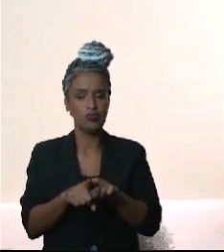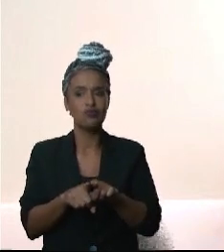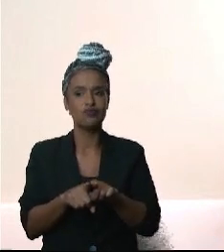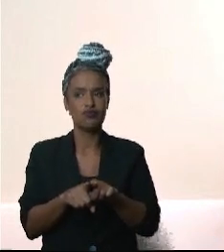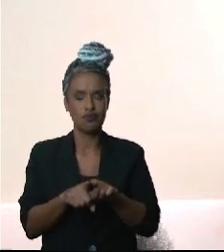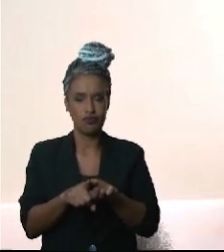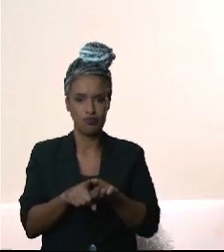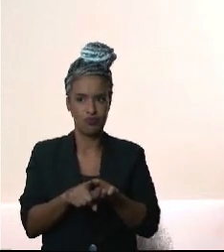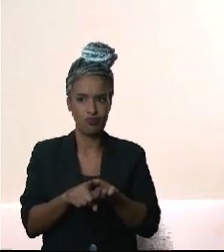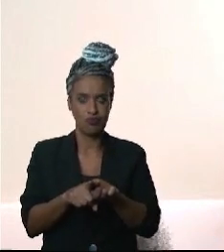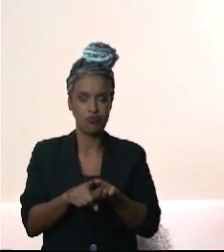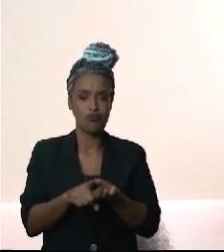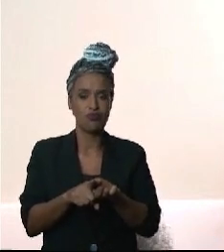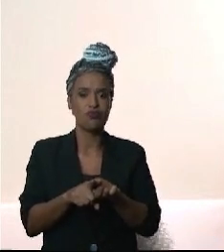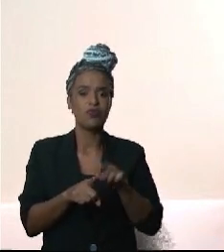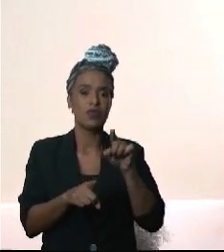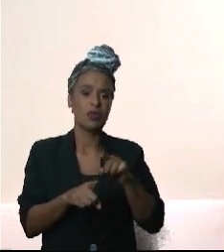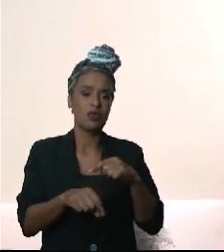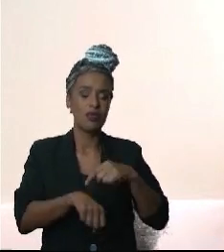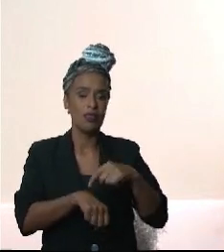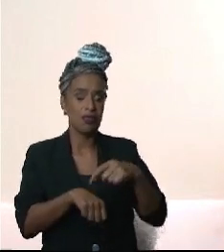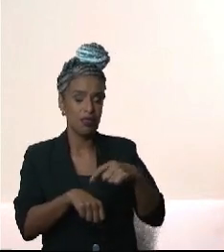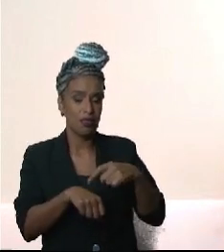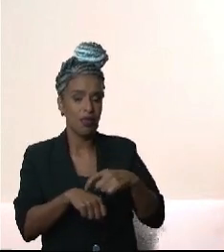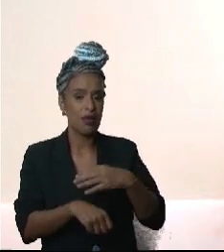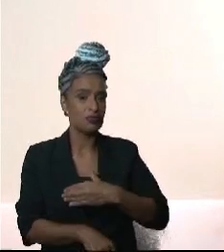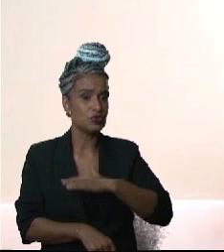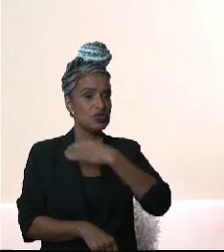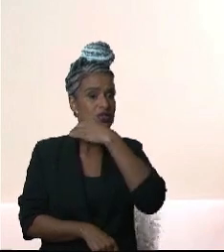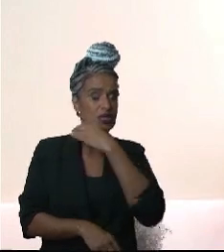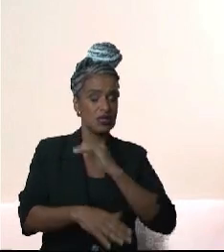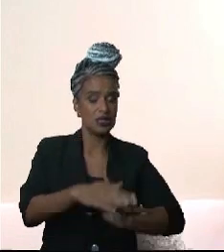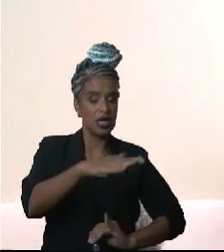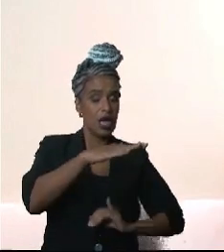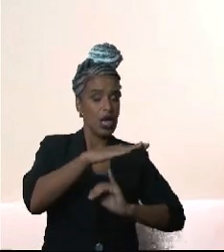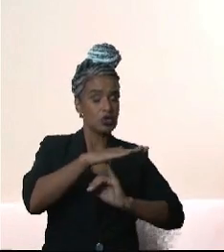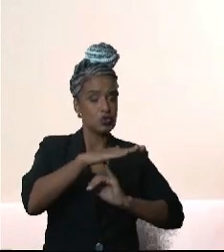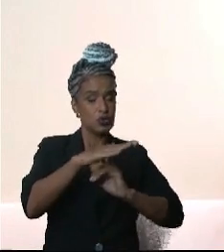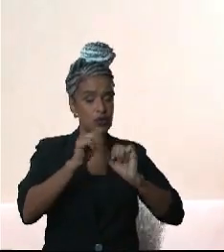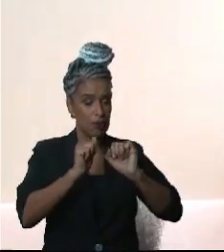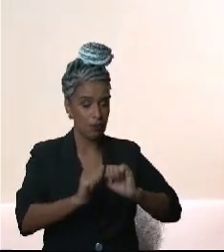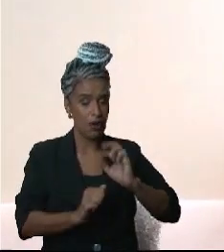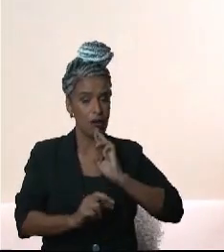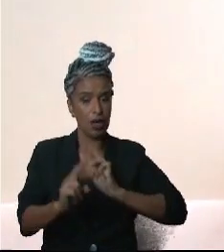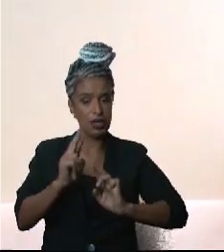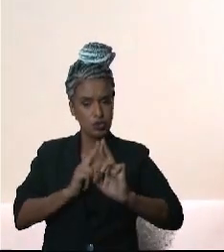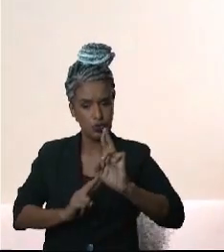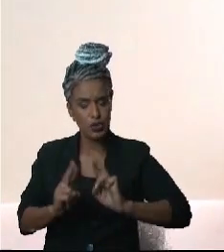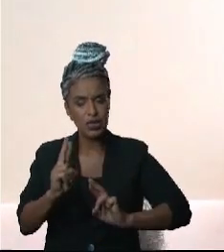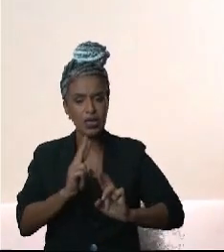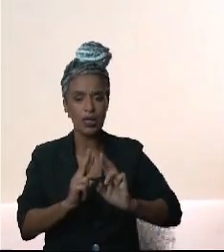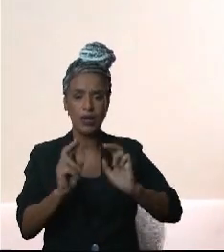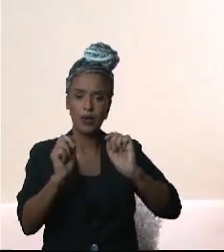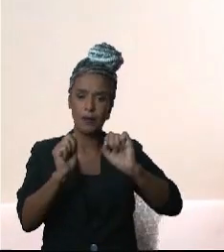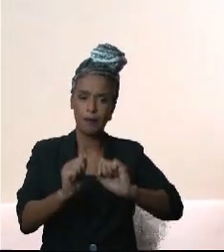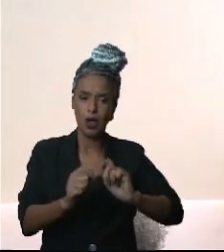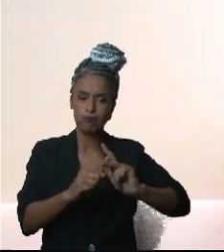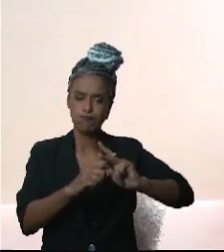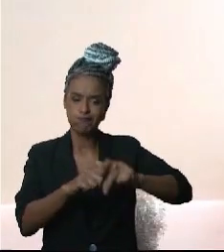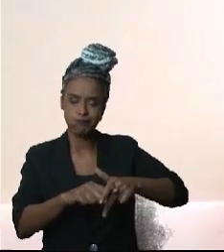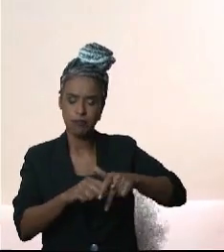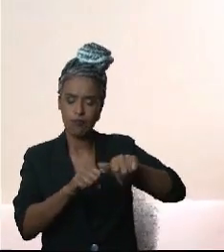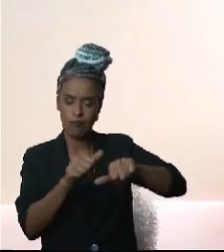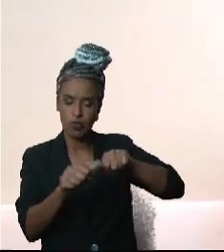O debate passa à Assembleia Geral. Em tempo de crise, as instituições multilaterais podem responder e modernizar-se e